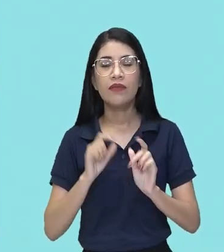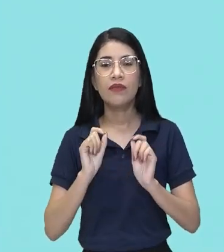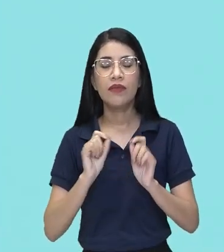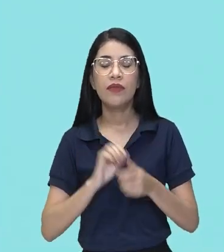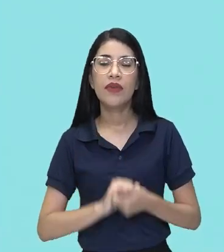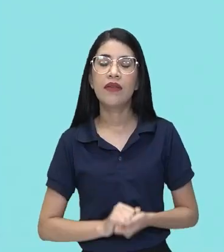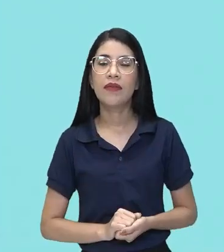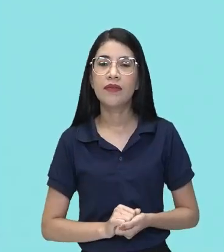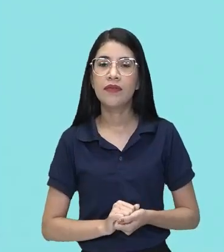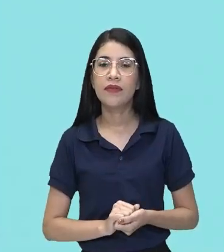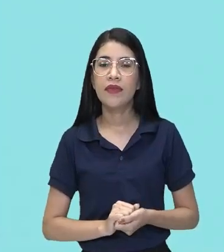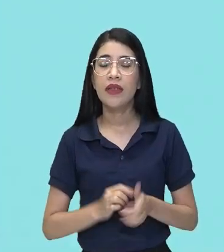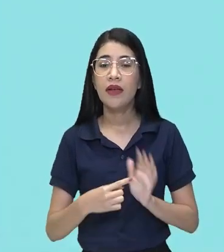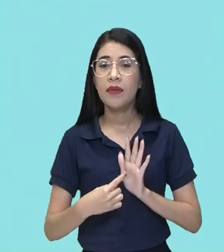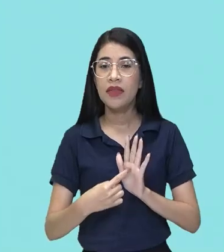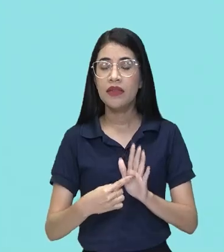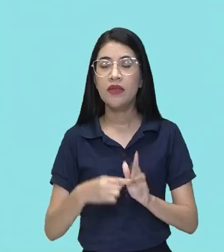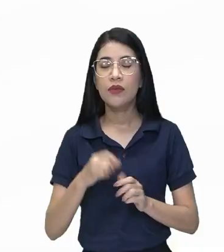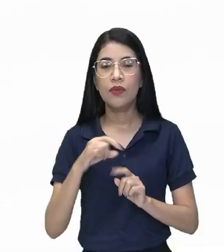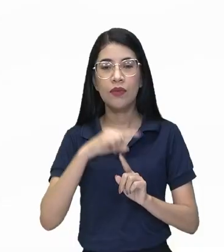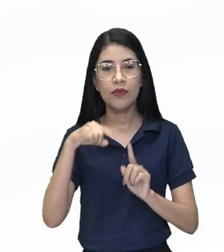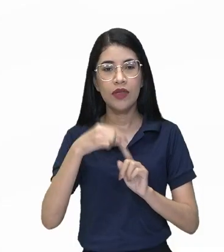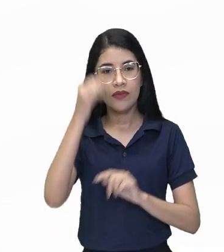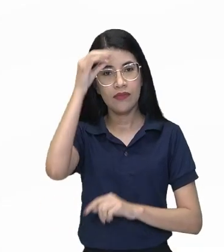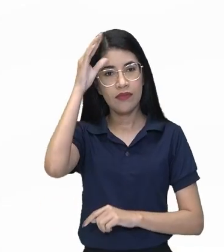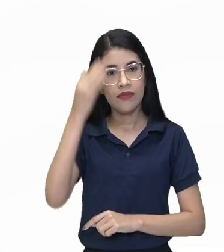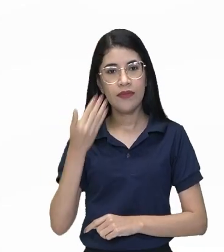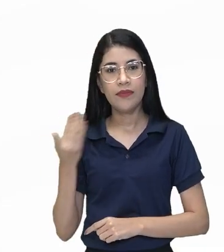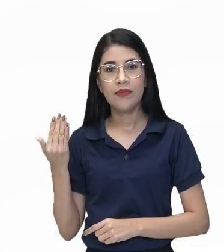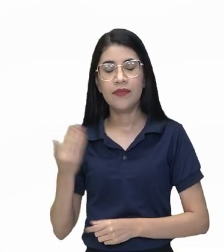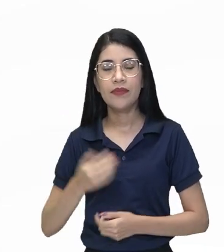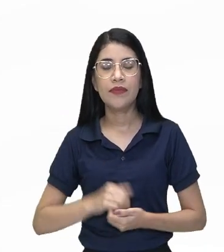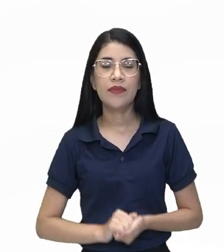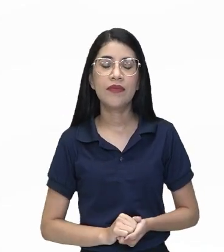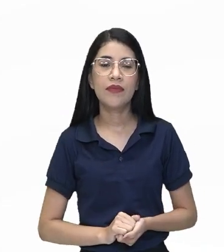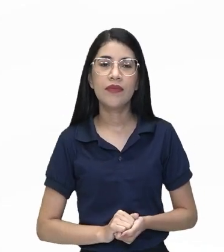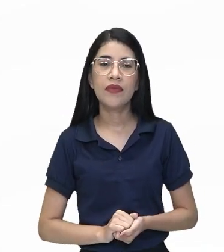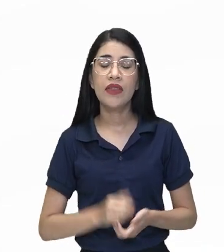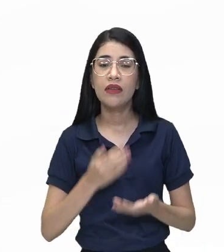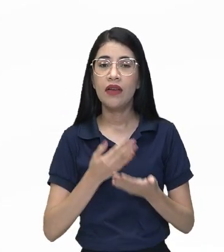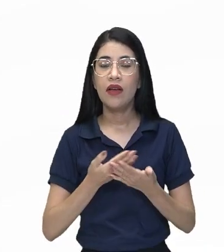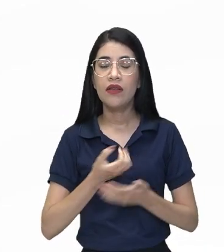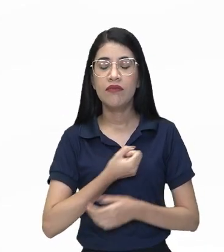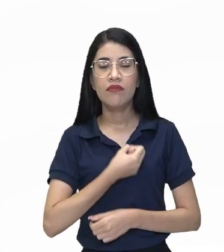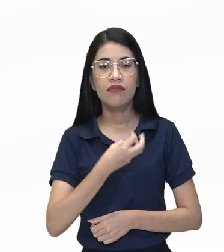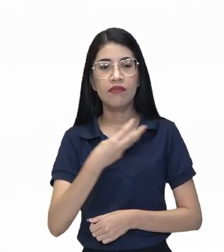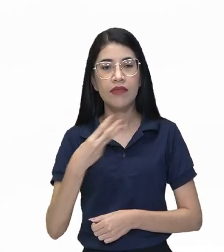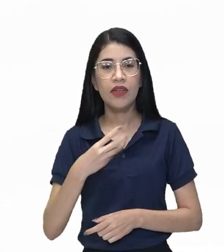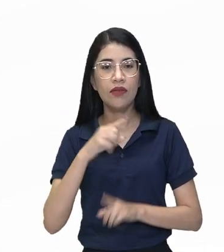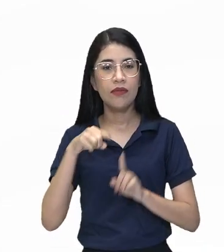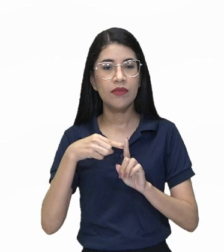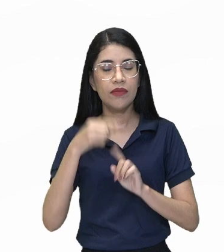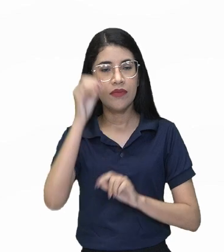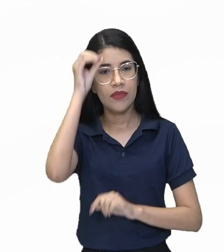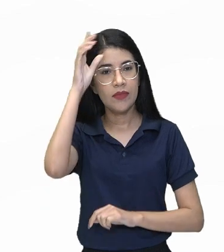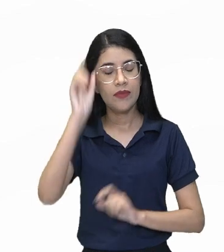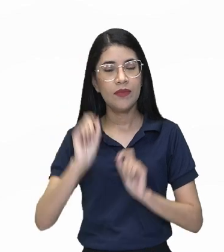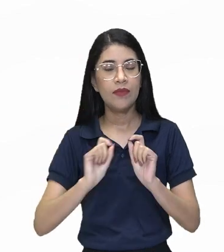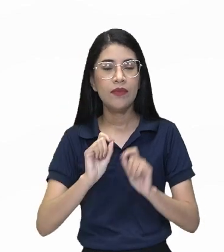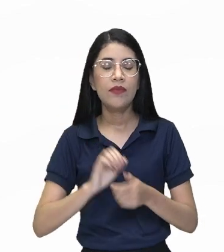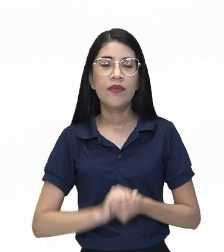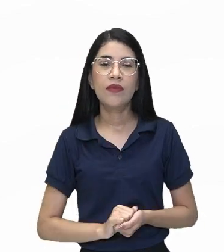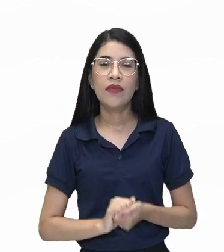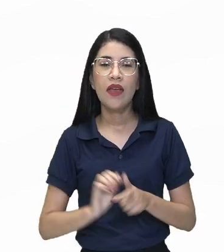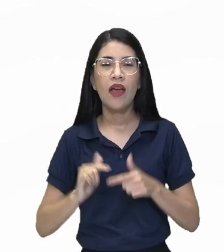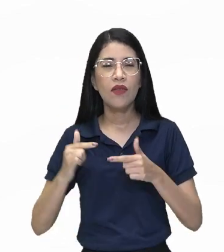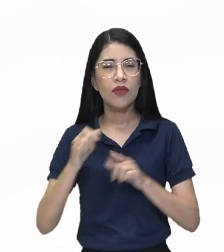vamos falar do nosso objeto de conhecimento. Vamos lá? Então, na aula 3, nós temos o objeto de conhecimento,